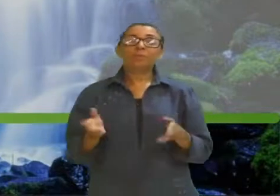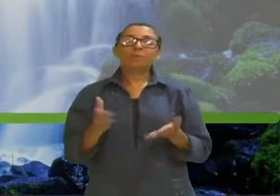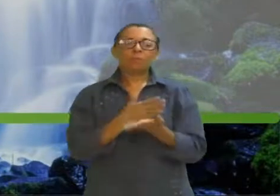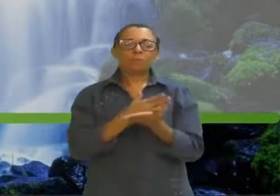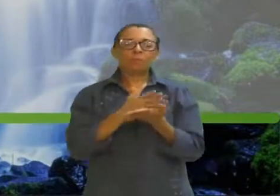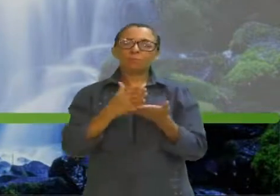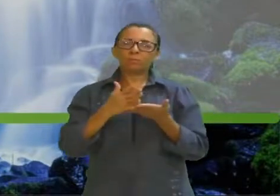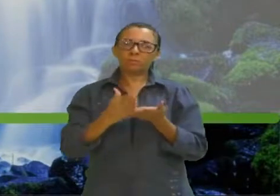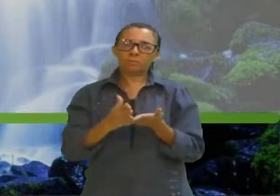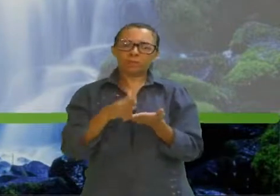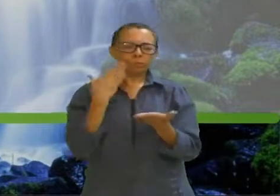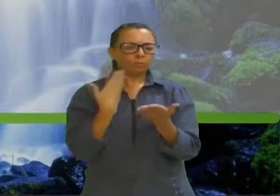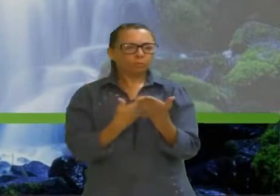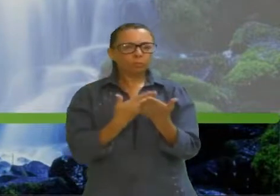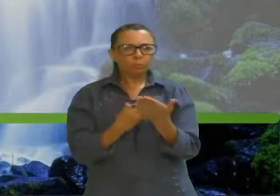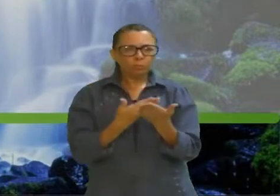hoje.